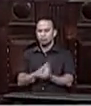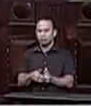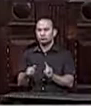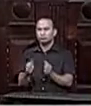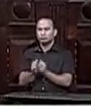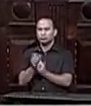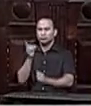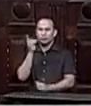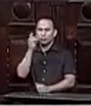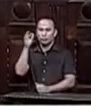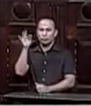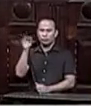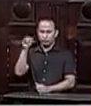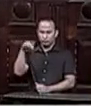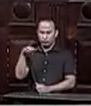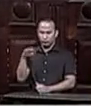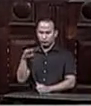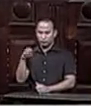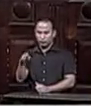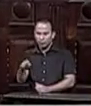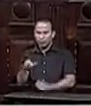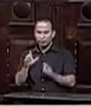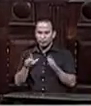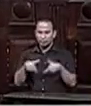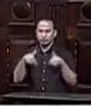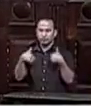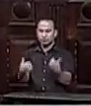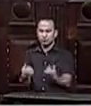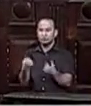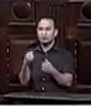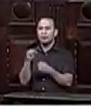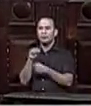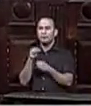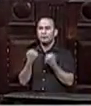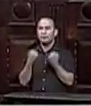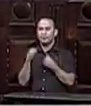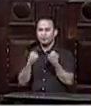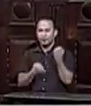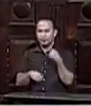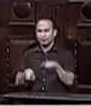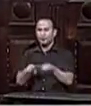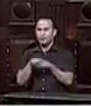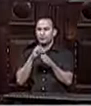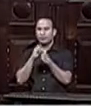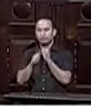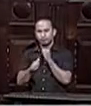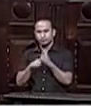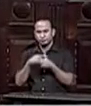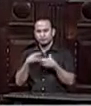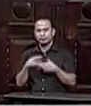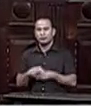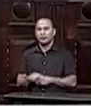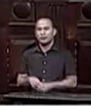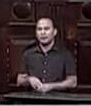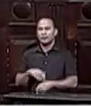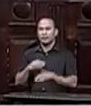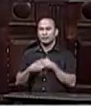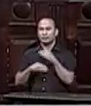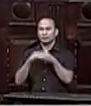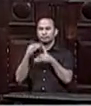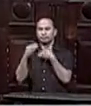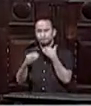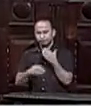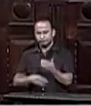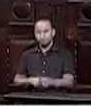essa iniciativa. A prática de exercícios físicos e de esporte cada vez mais se torna complexo e cada